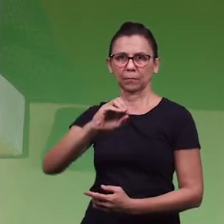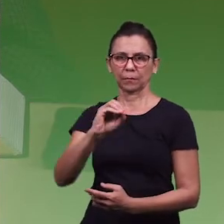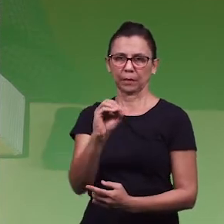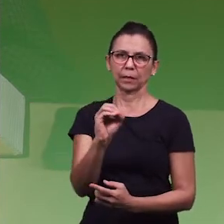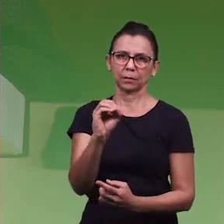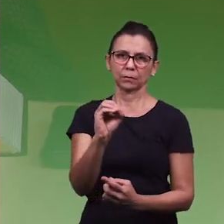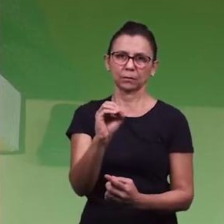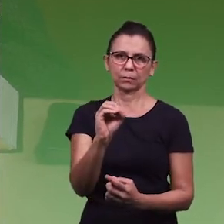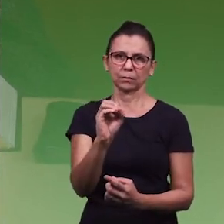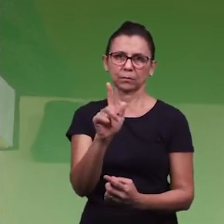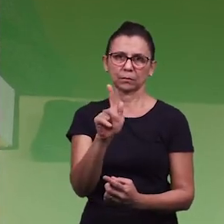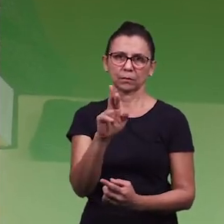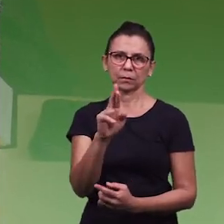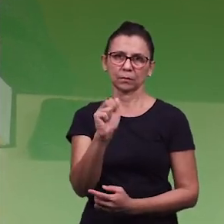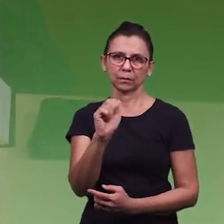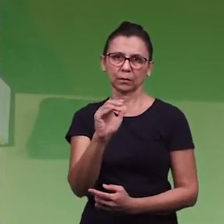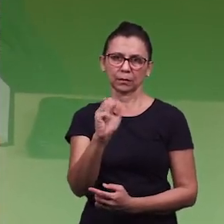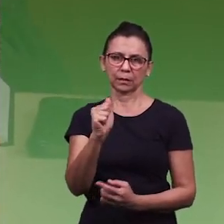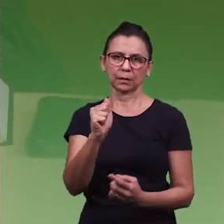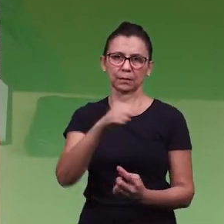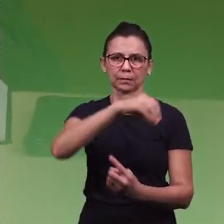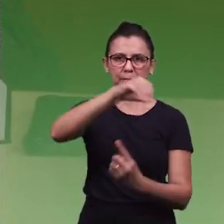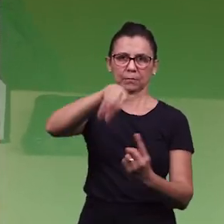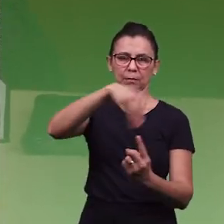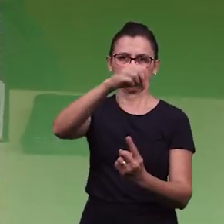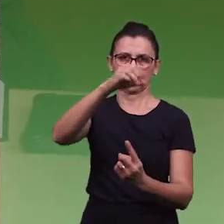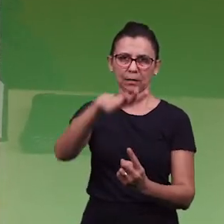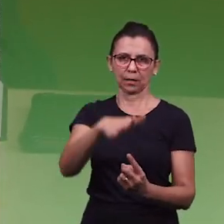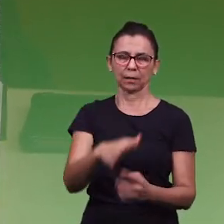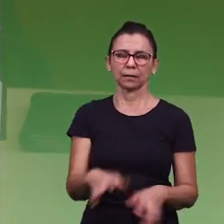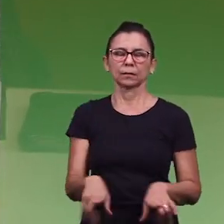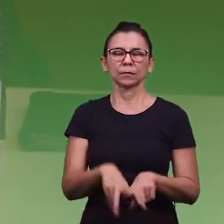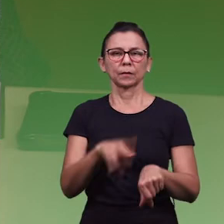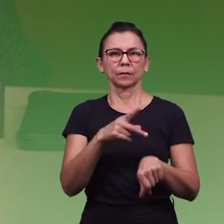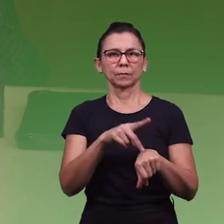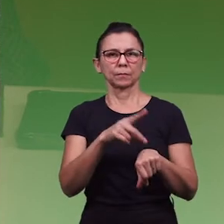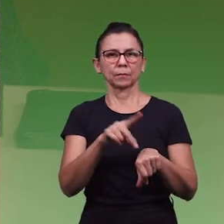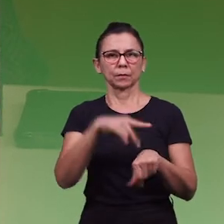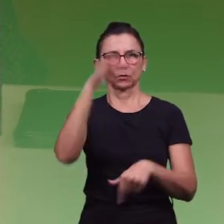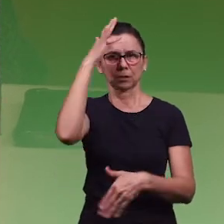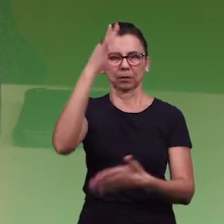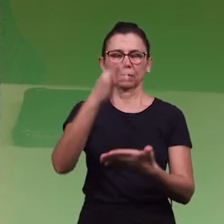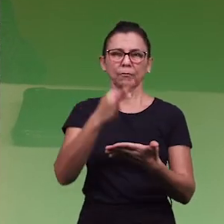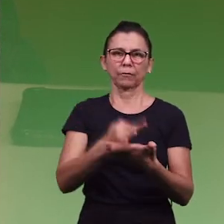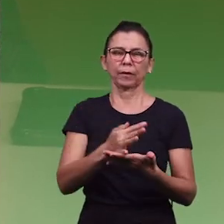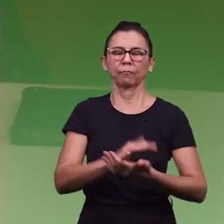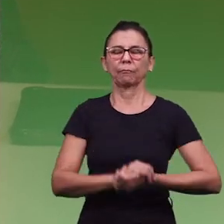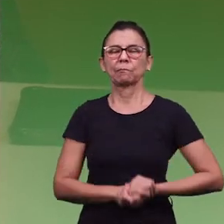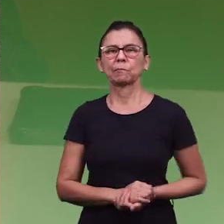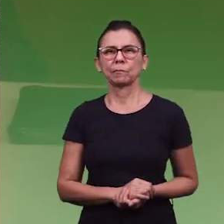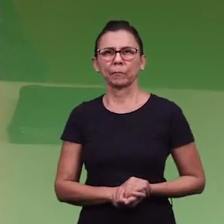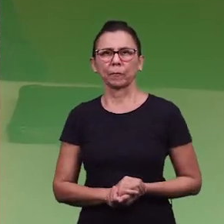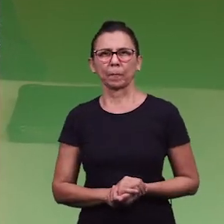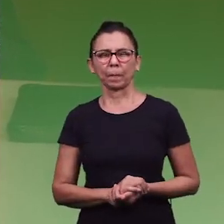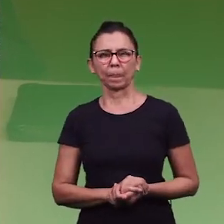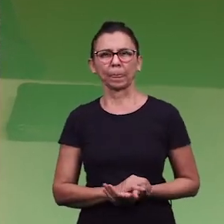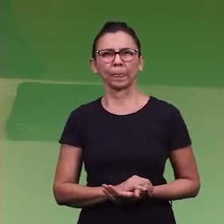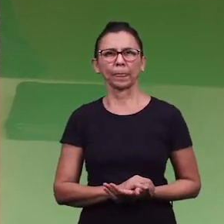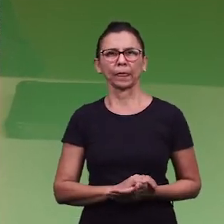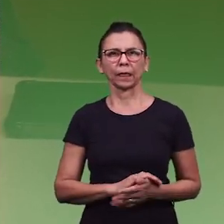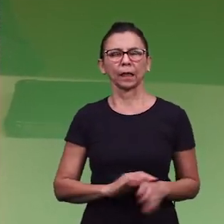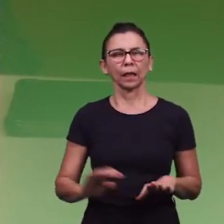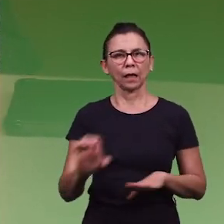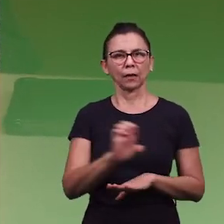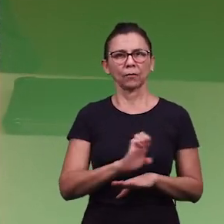exercício da fé. Por quê? No texto que nós lemos em outra ocasião, em outro momento, em Efésios capítulo